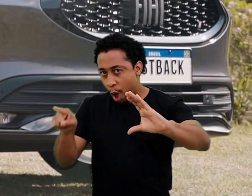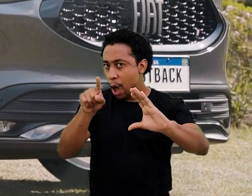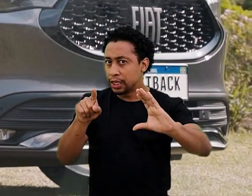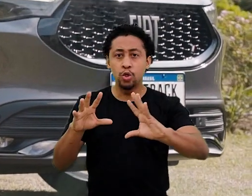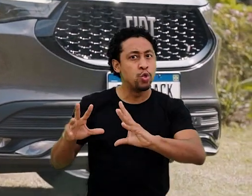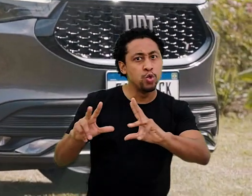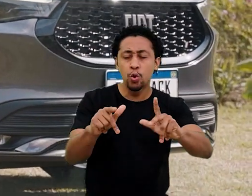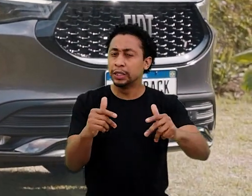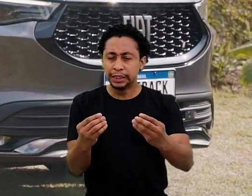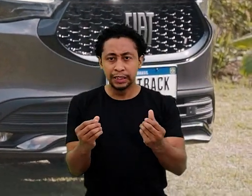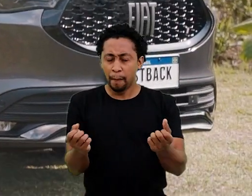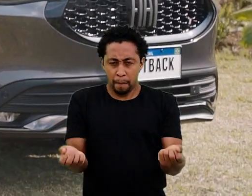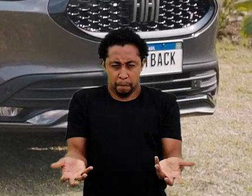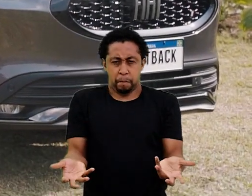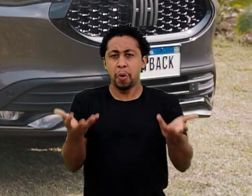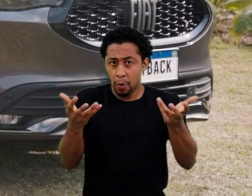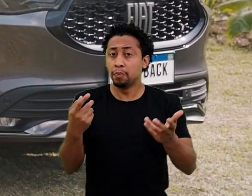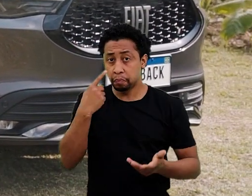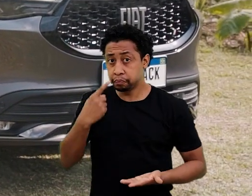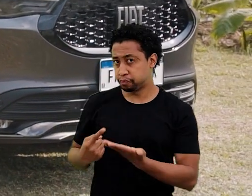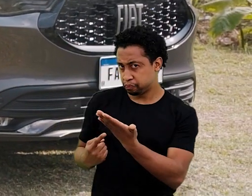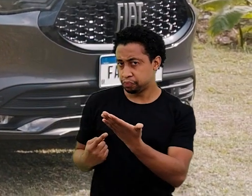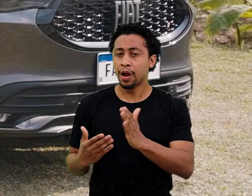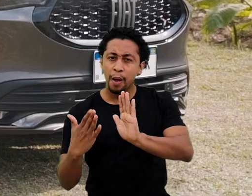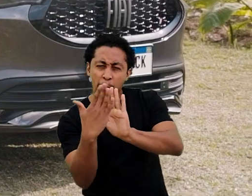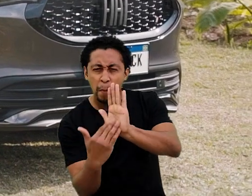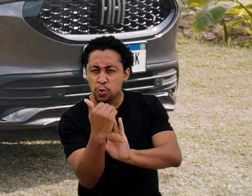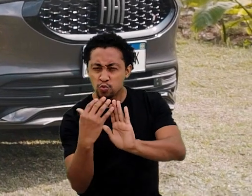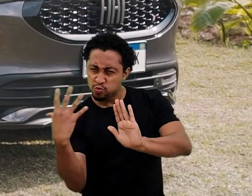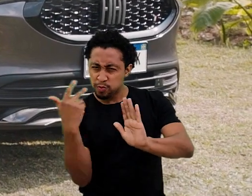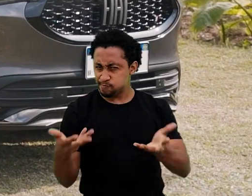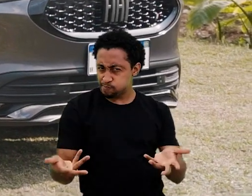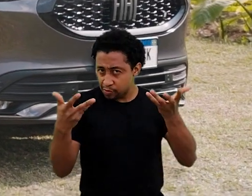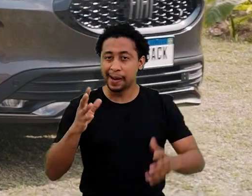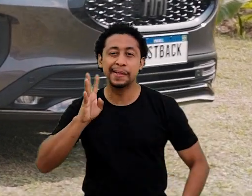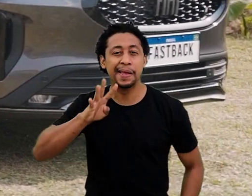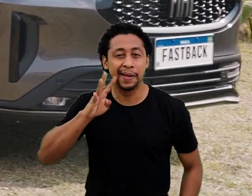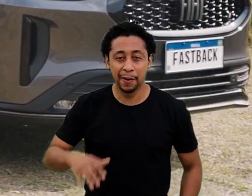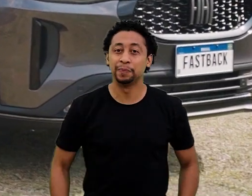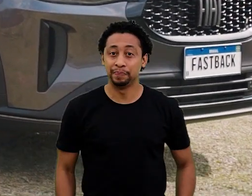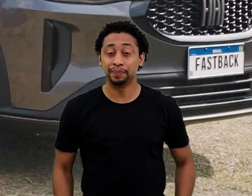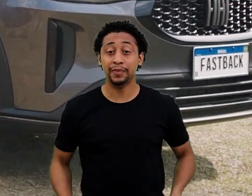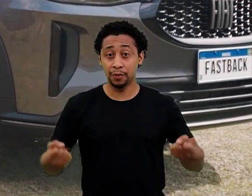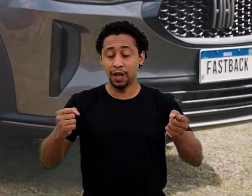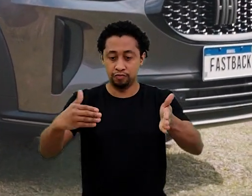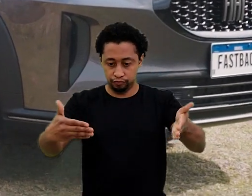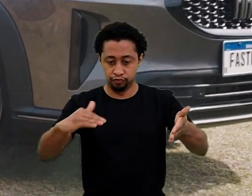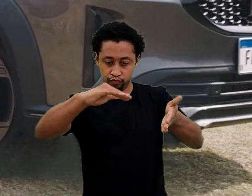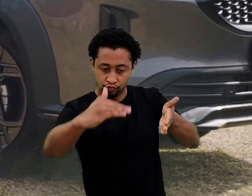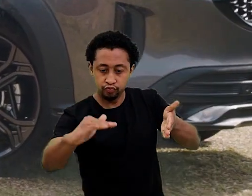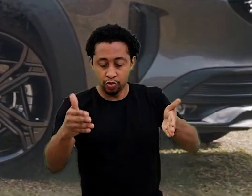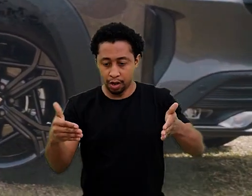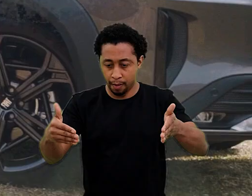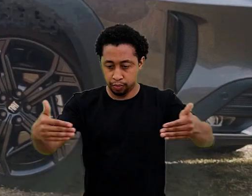todas diamantadas ou com pinturas invocadas, no caso essa daqui, então realmente uma coisa muito legal. Porta dianteira, com certeza